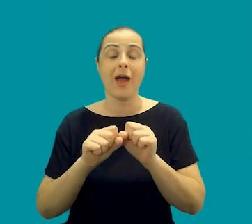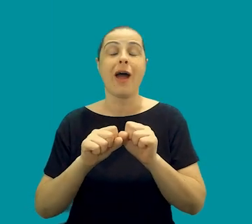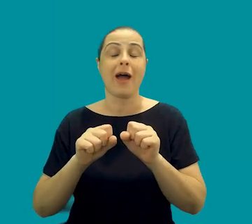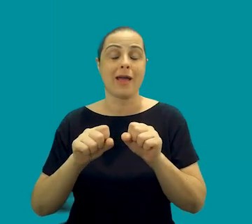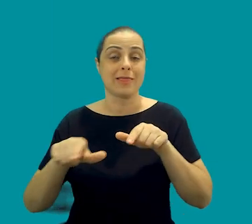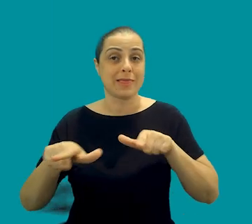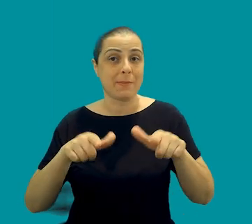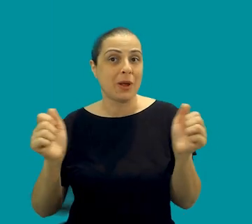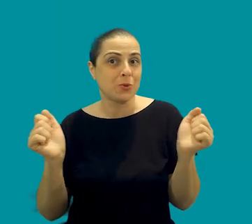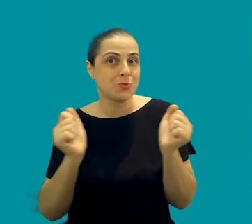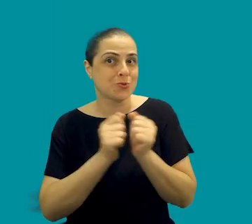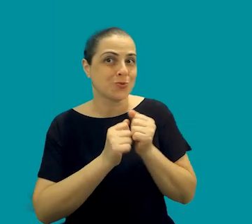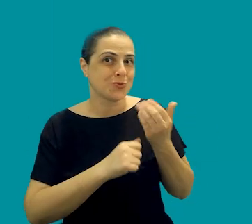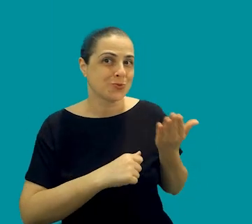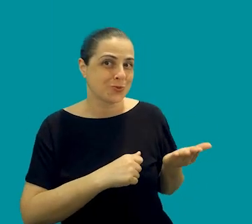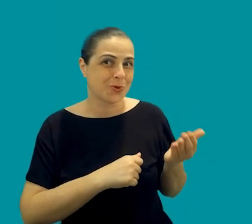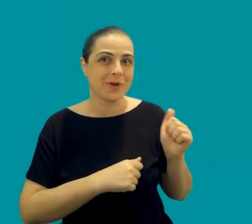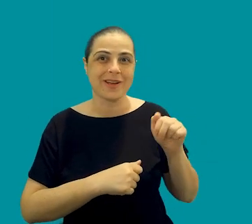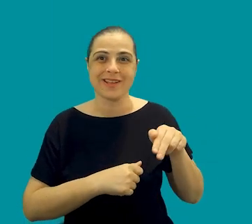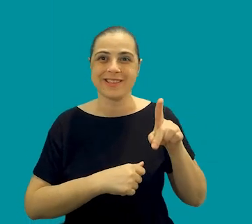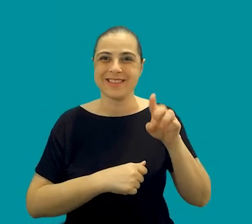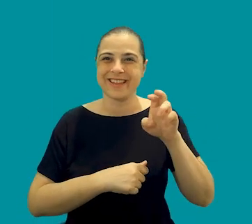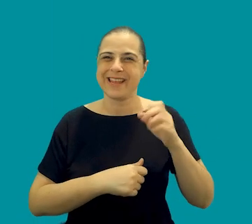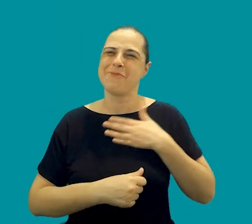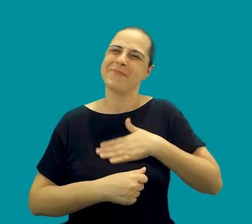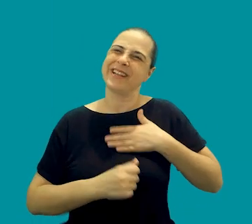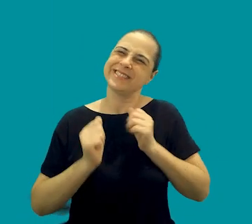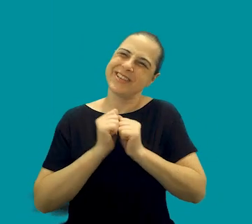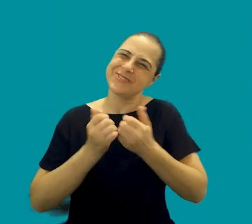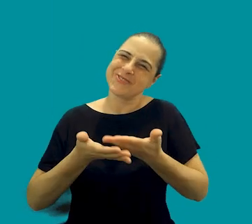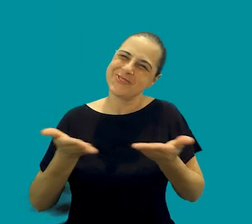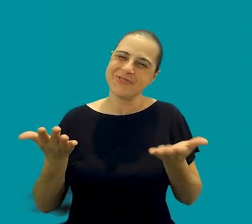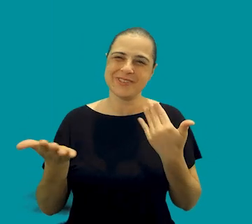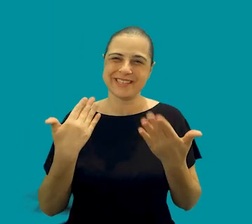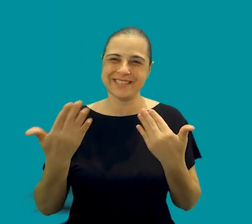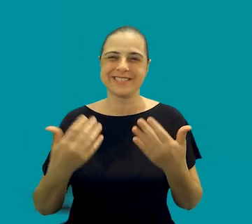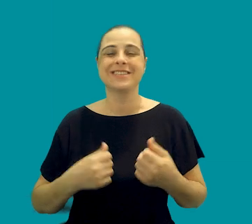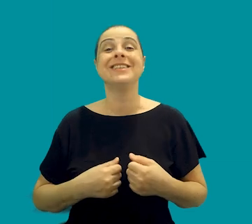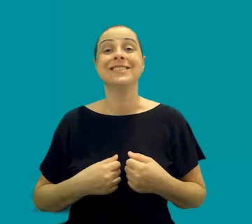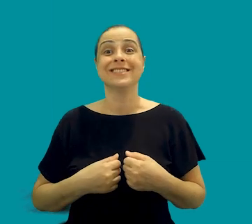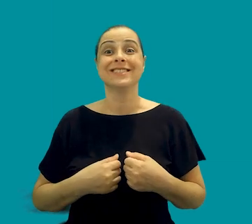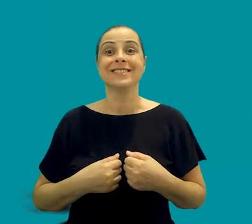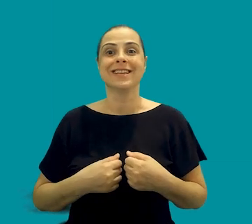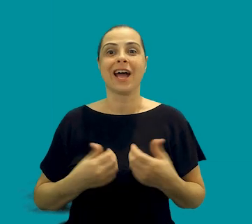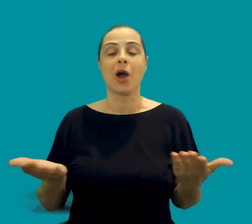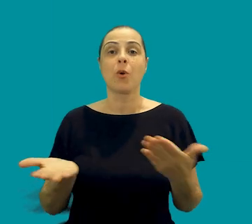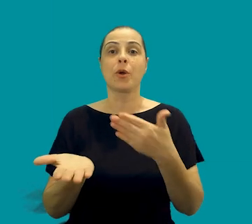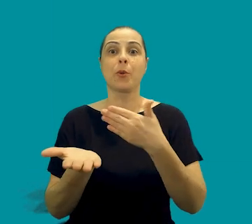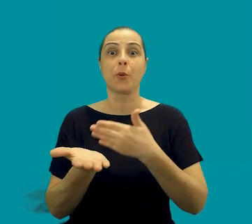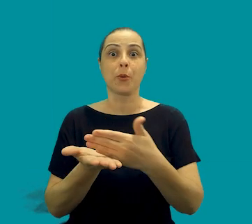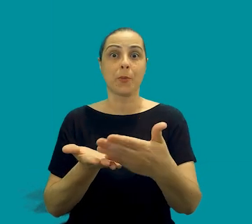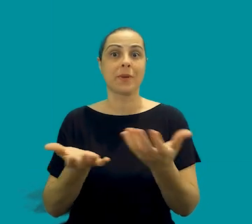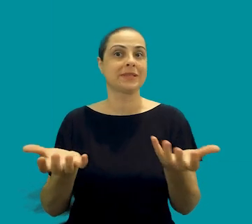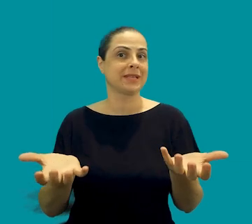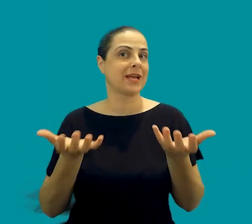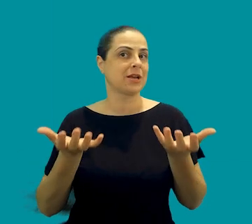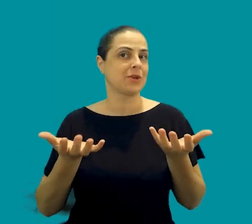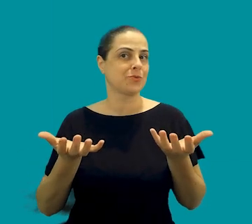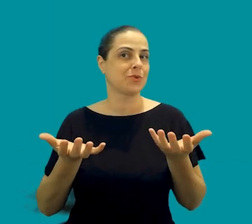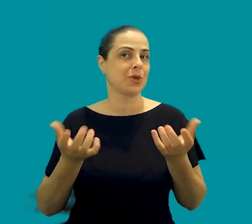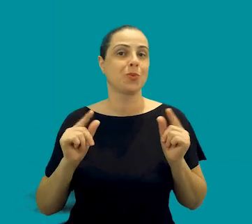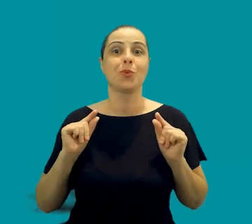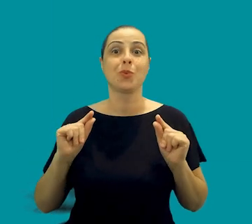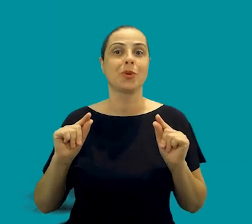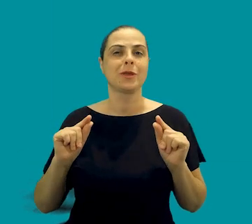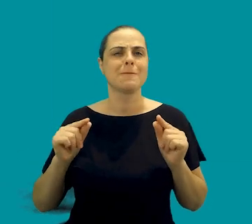e tocando também os programas junto com ela. Um prazer estar aqui com vocês. Boa, pessoal. Bom, então, para a gente começar, acho que eu queria